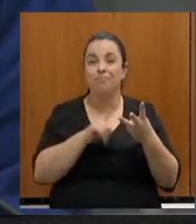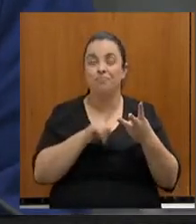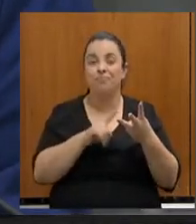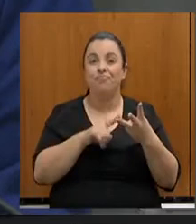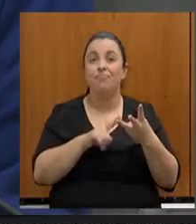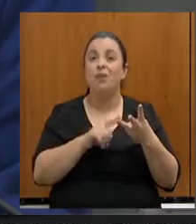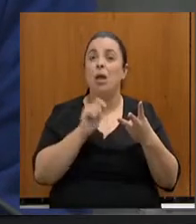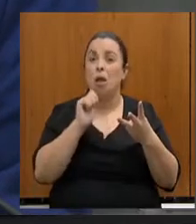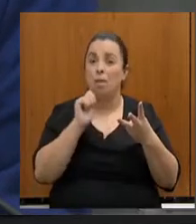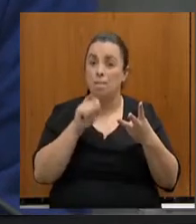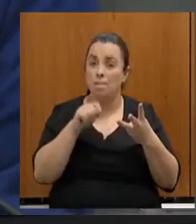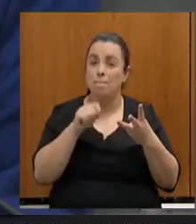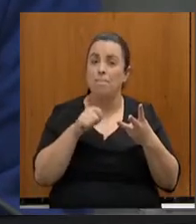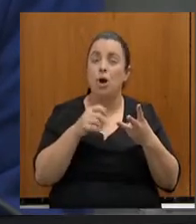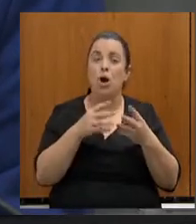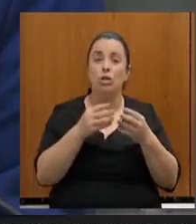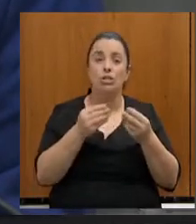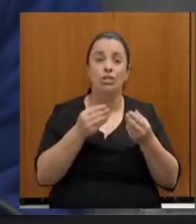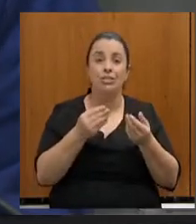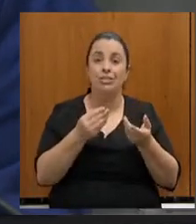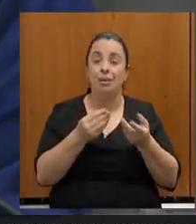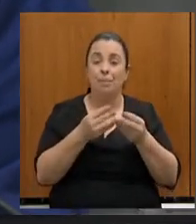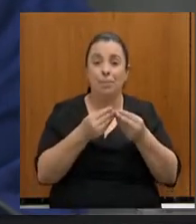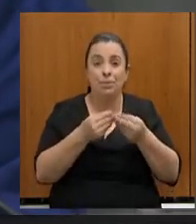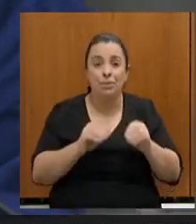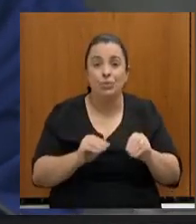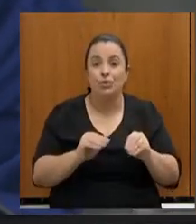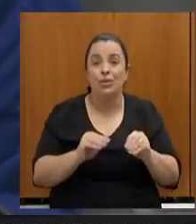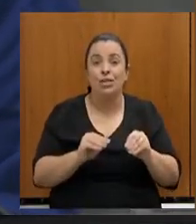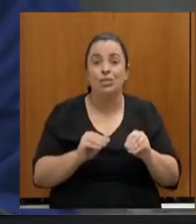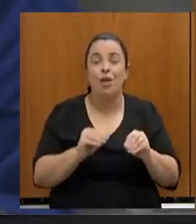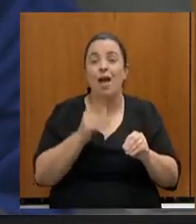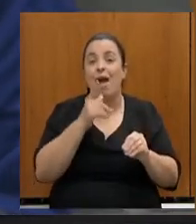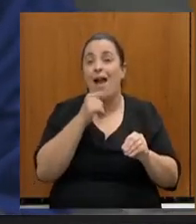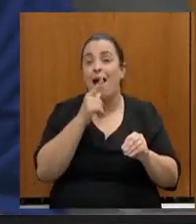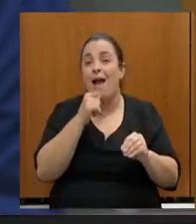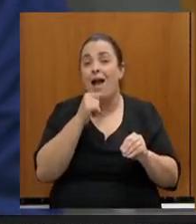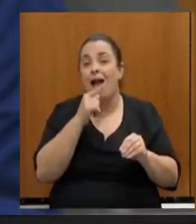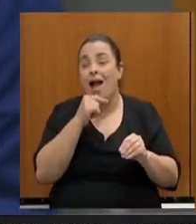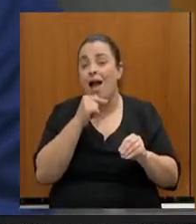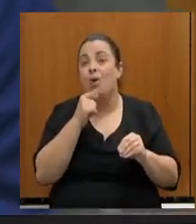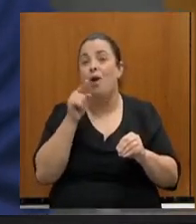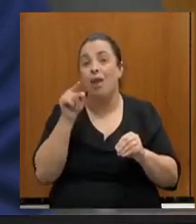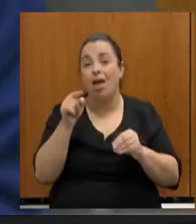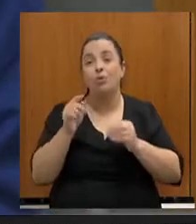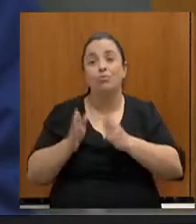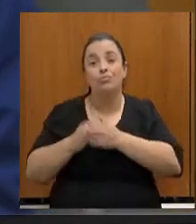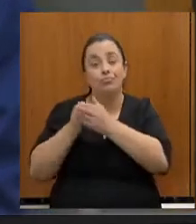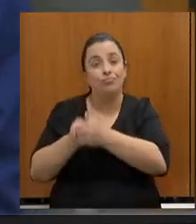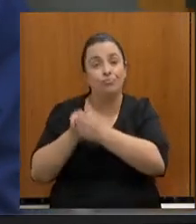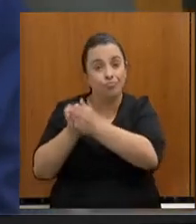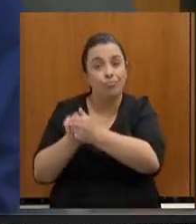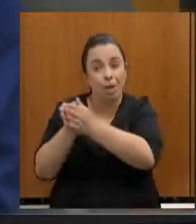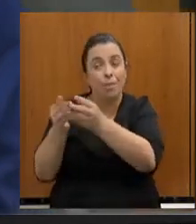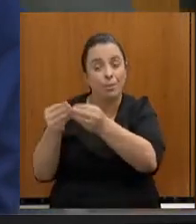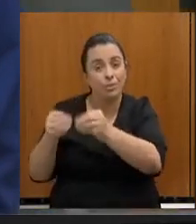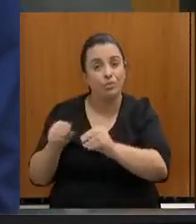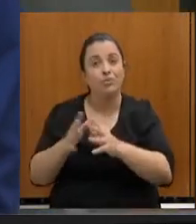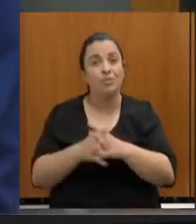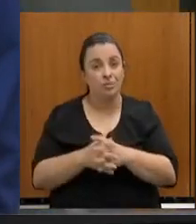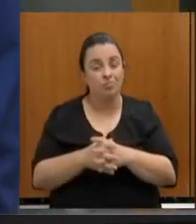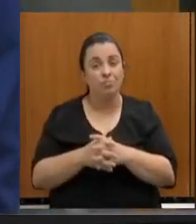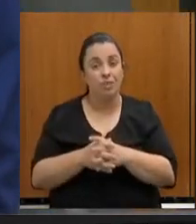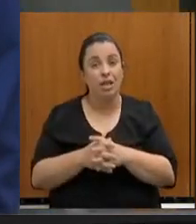Impacto tando diretamente o nível de água do Rio Jequitinhonha a mineração vai levar o rebaixamento do lençol freático